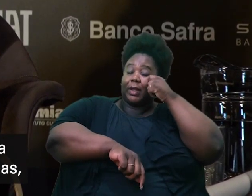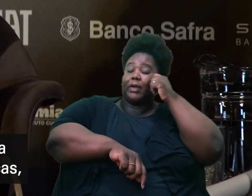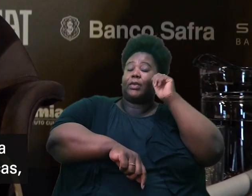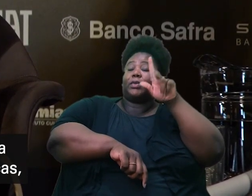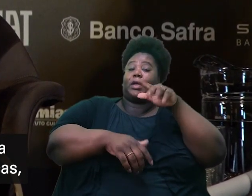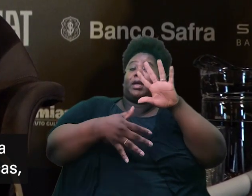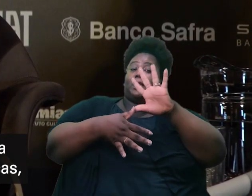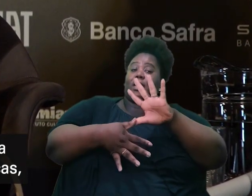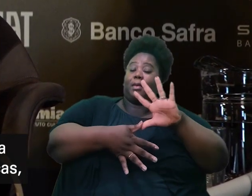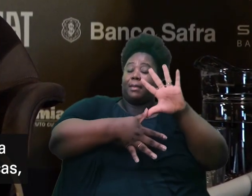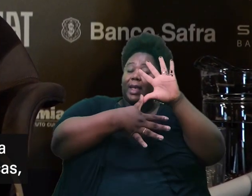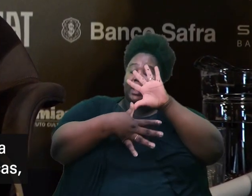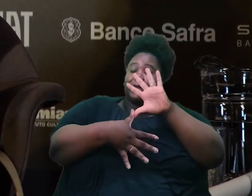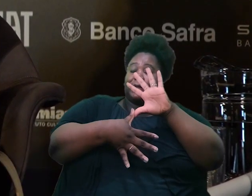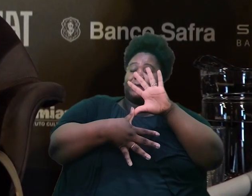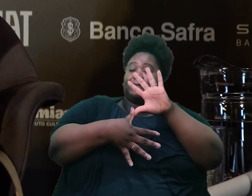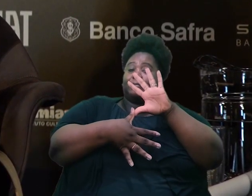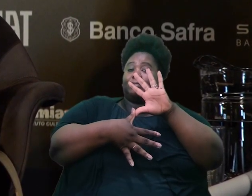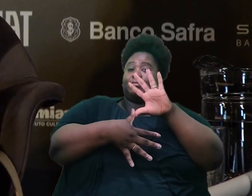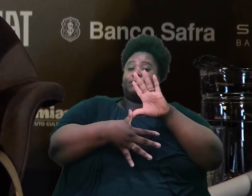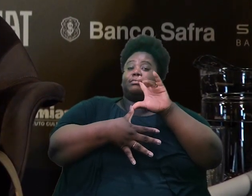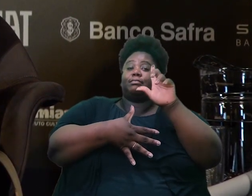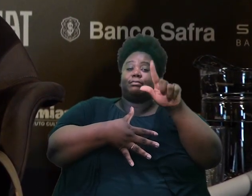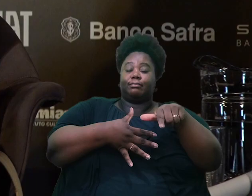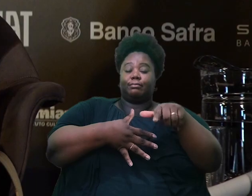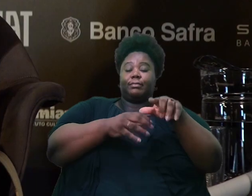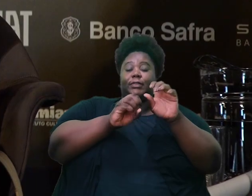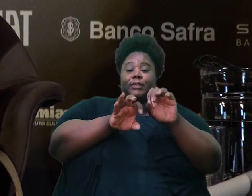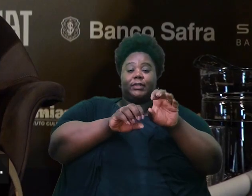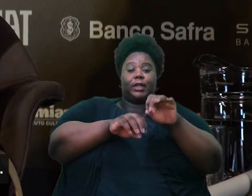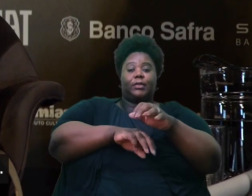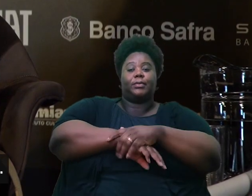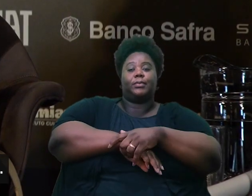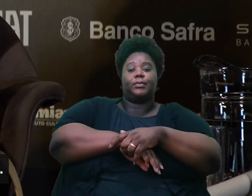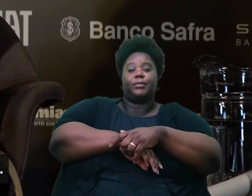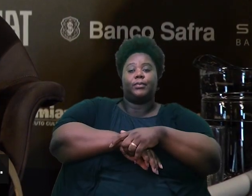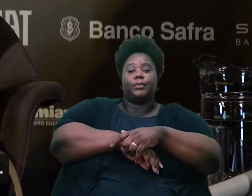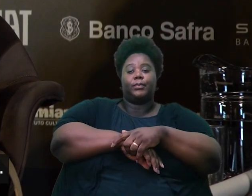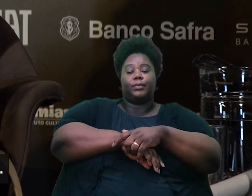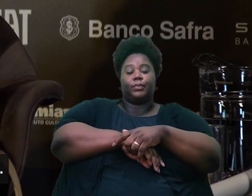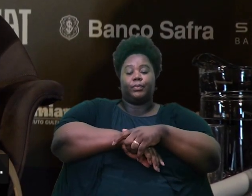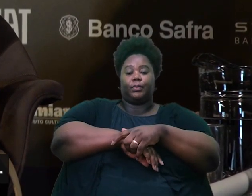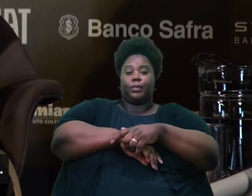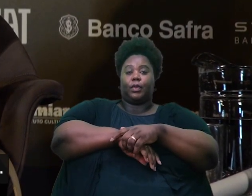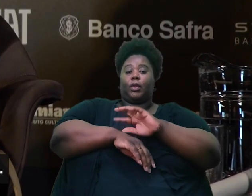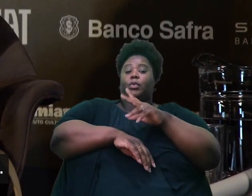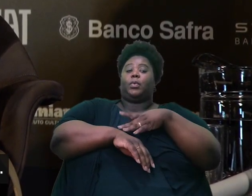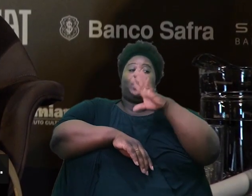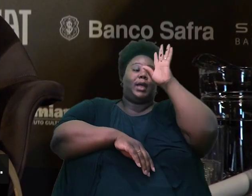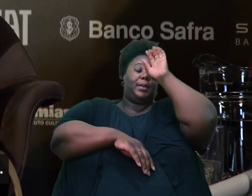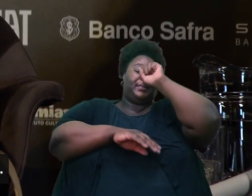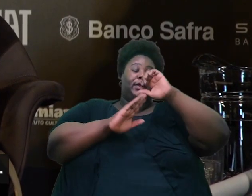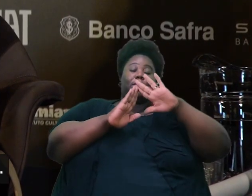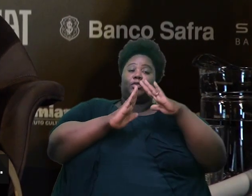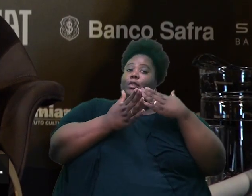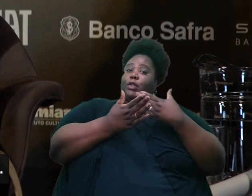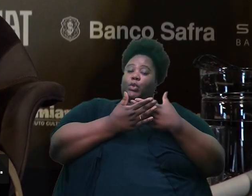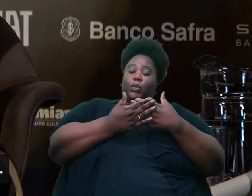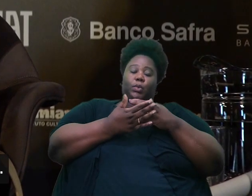Américas, isso foi autodidatismo. Isso não foi aprendido na escola.